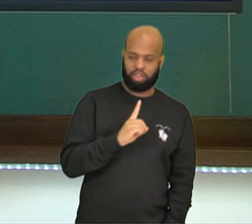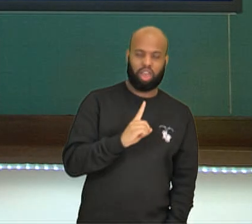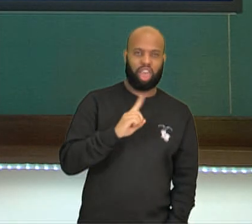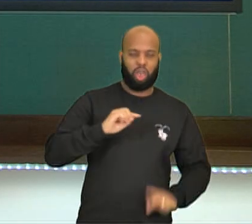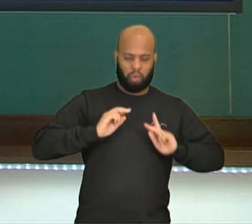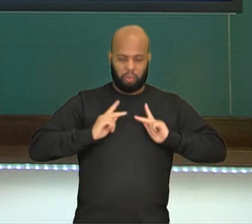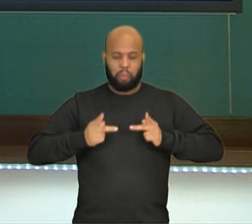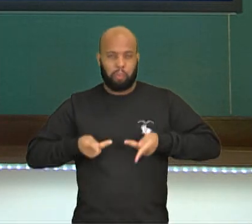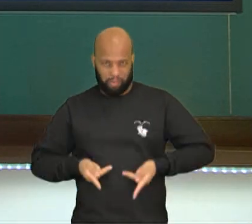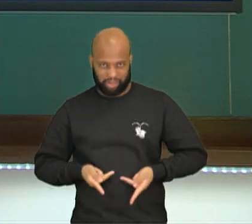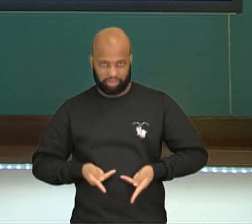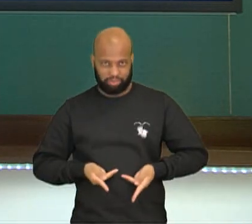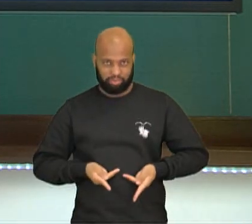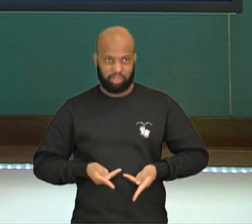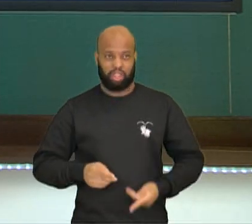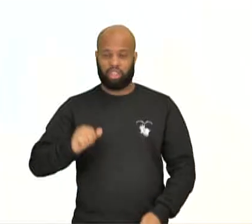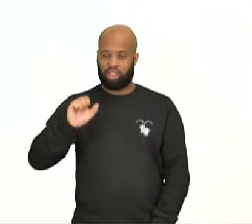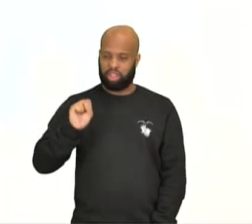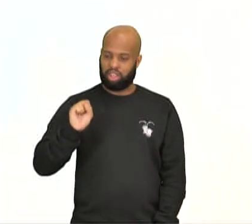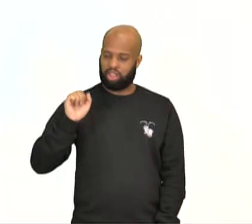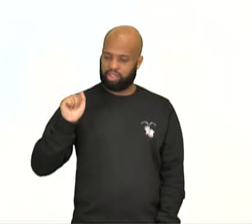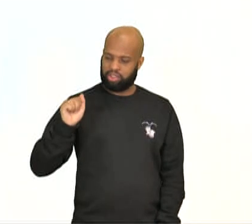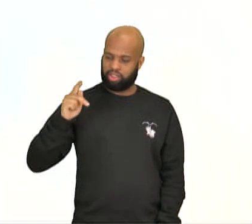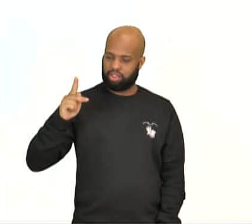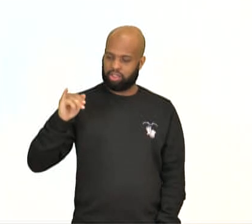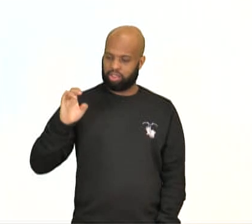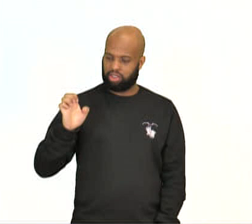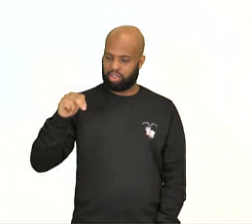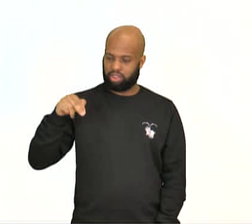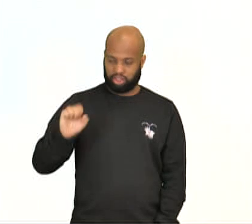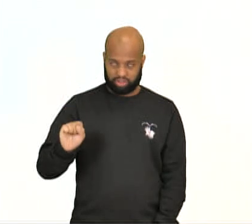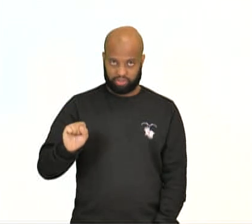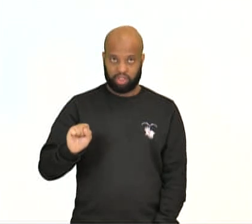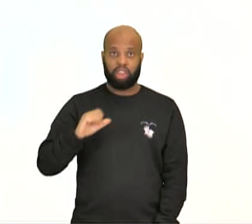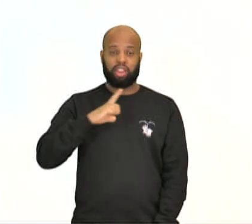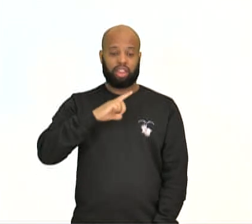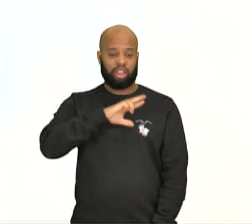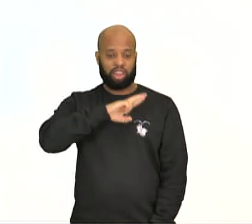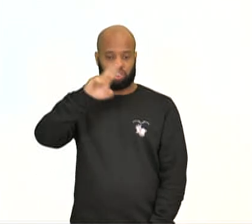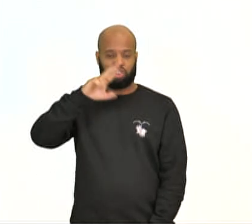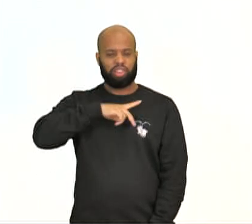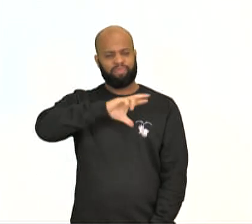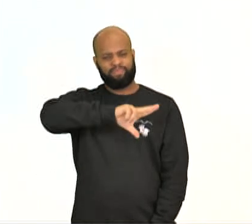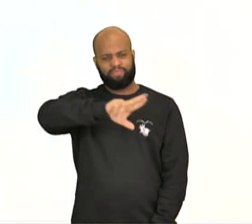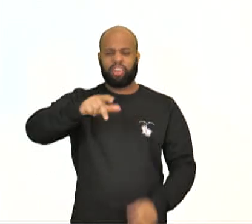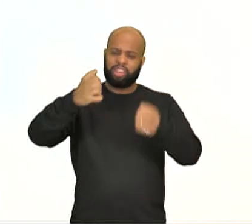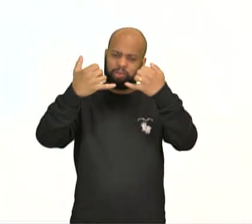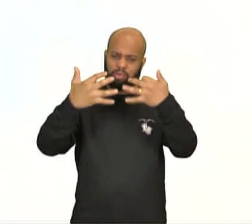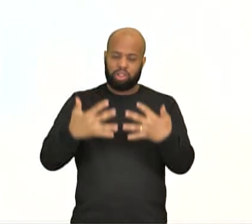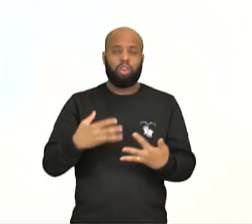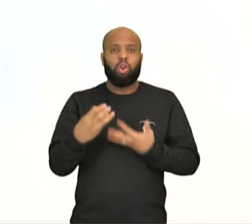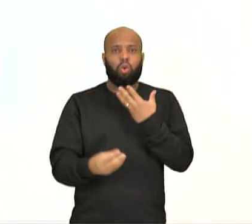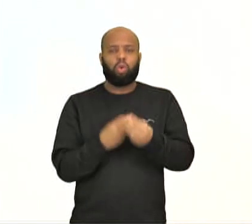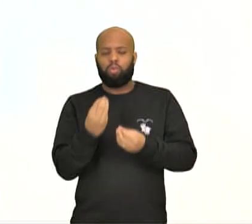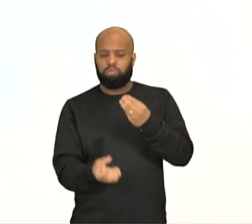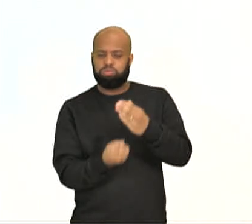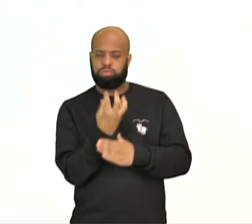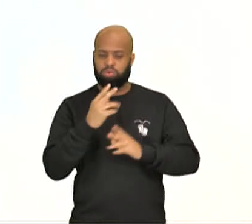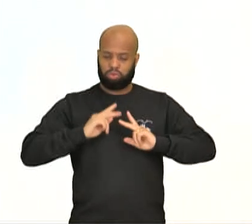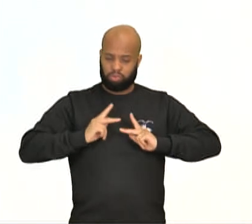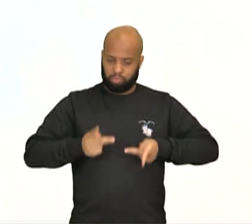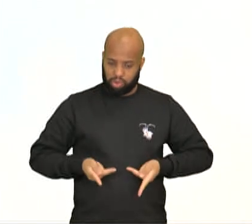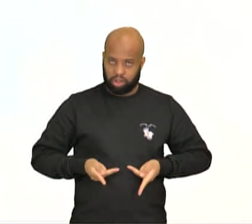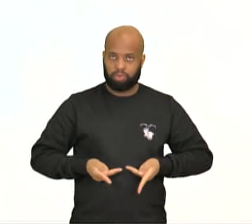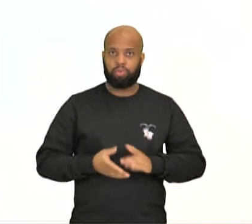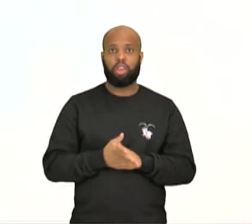espécie. A nossa espécie. Nas religiões, existem várias explicações sobre o surgimento dos seres humanos. A